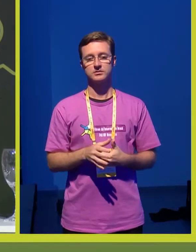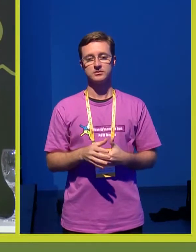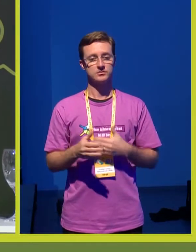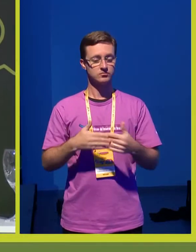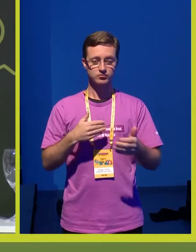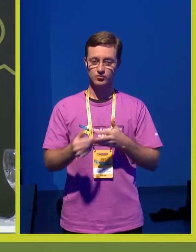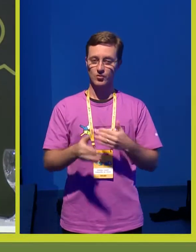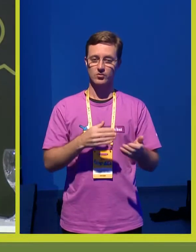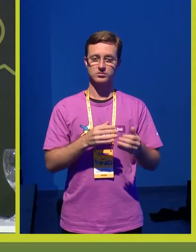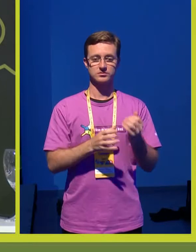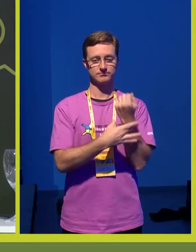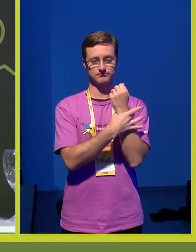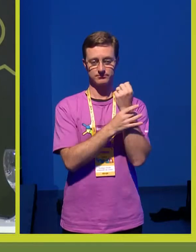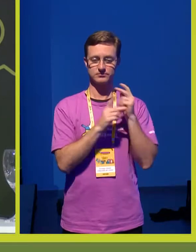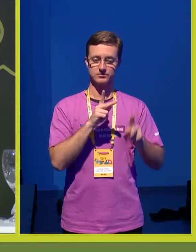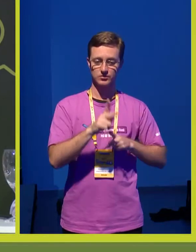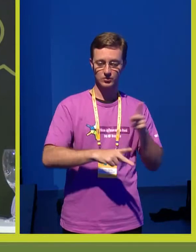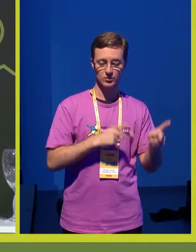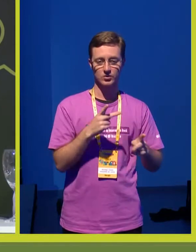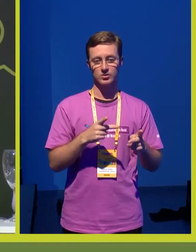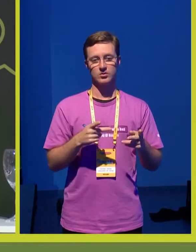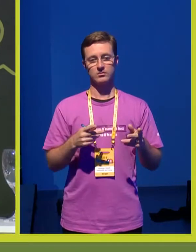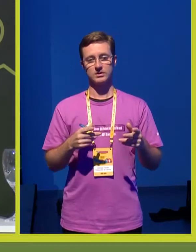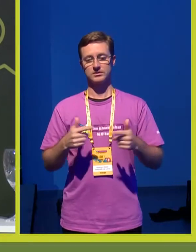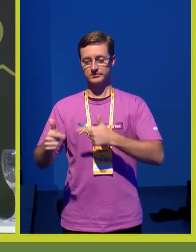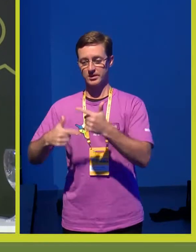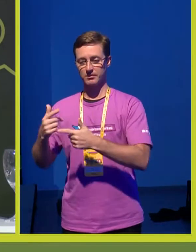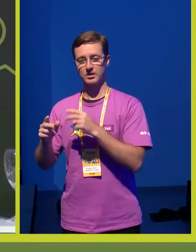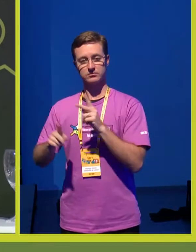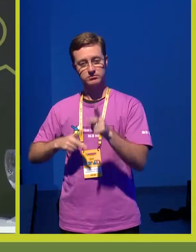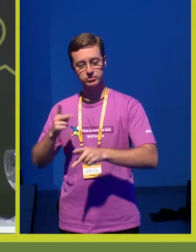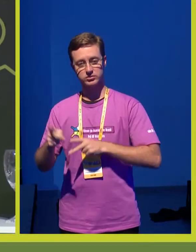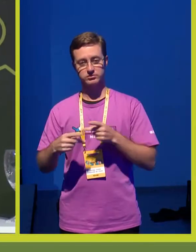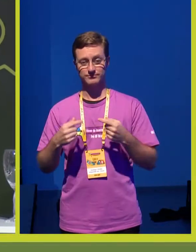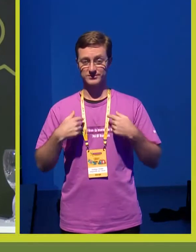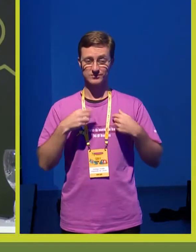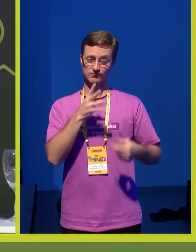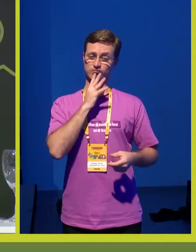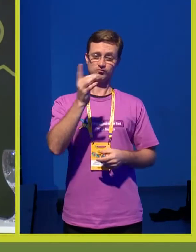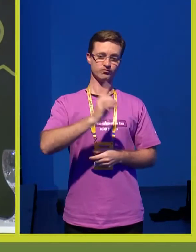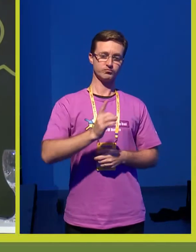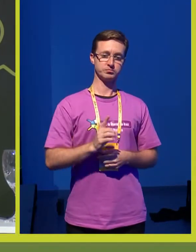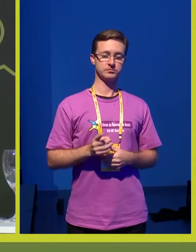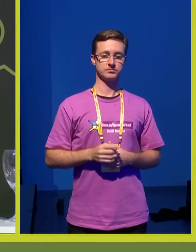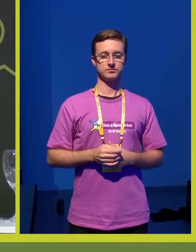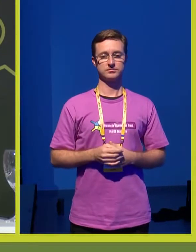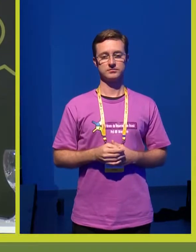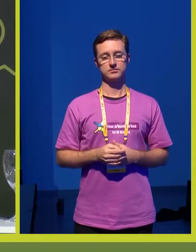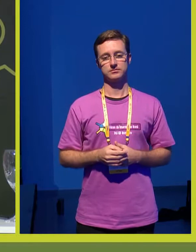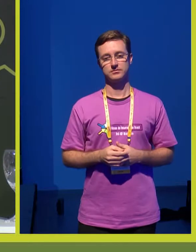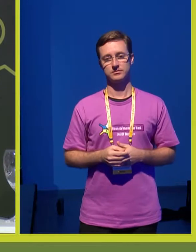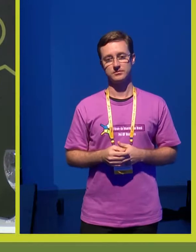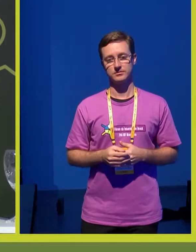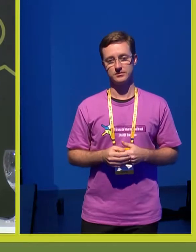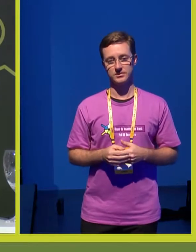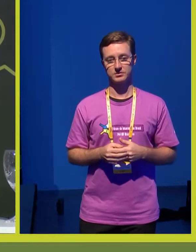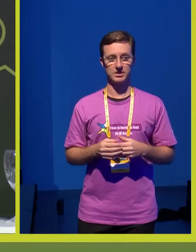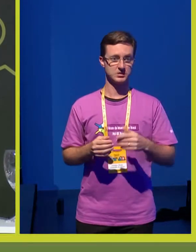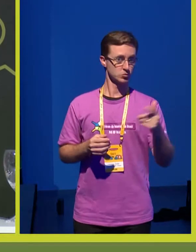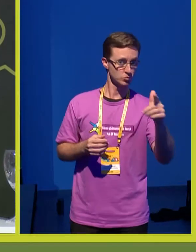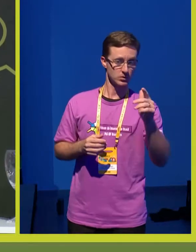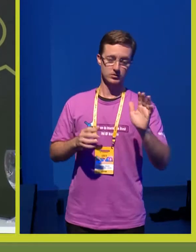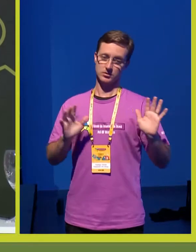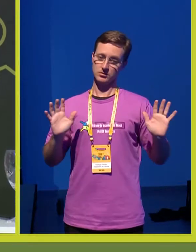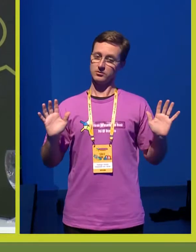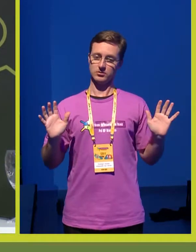segurança pública seja serviços públicos e etc mas eu não tenho conhecimento aí não quer dizer que não tenha não